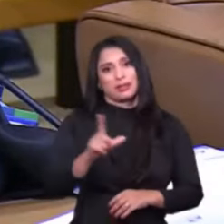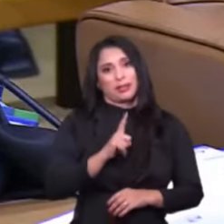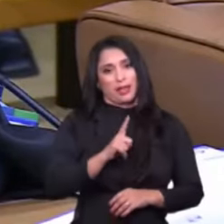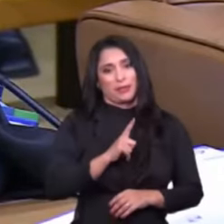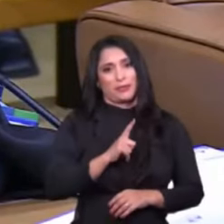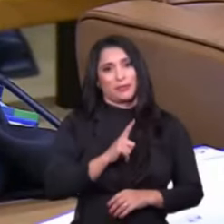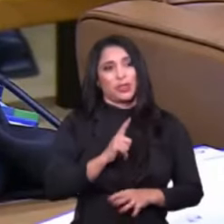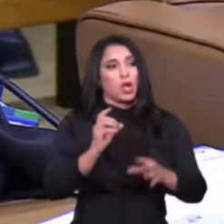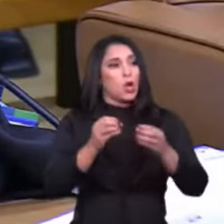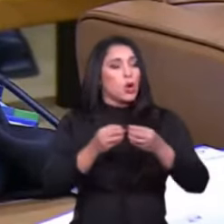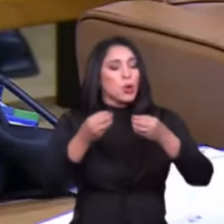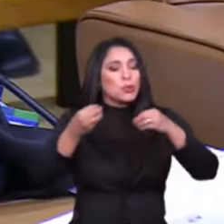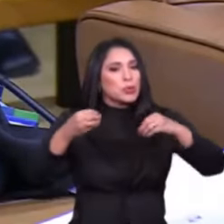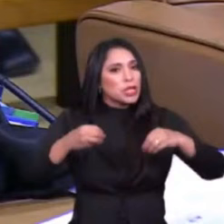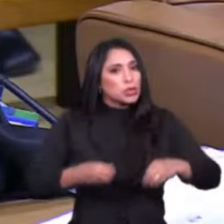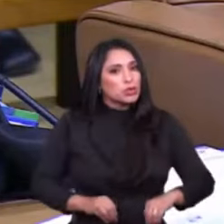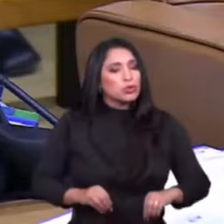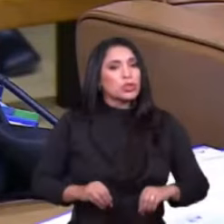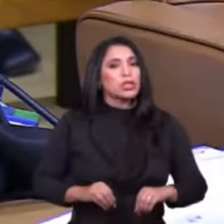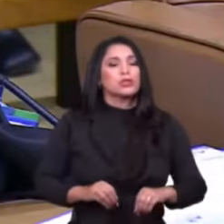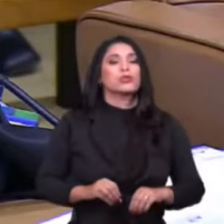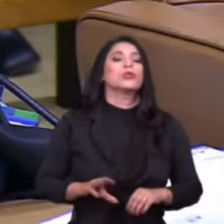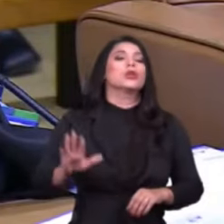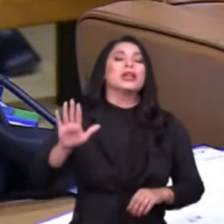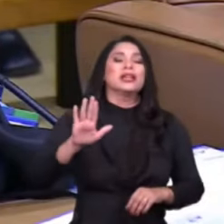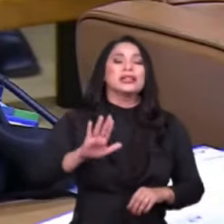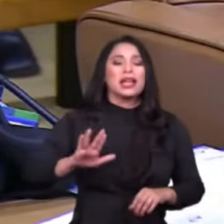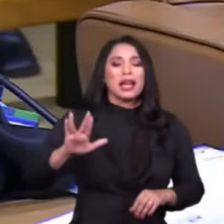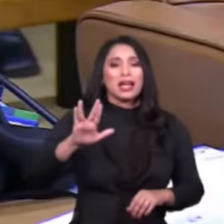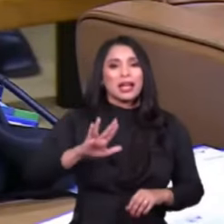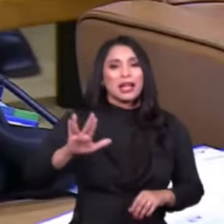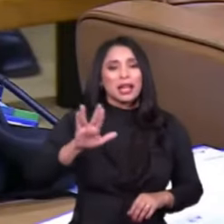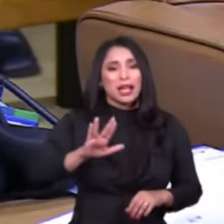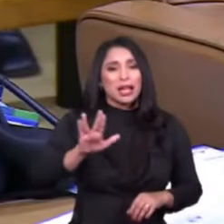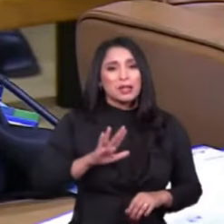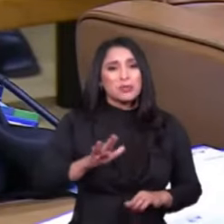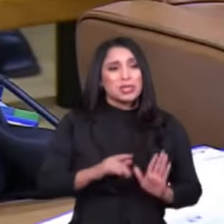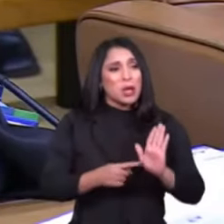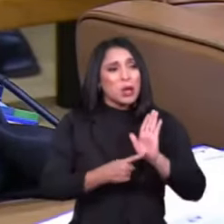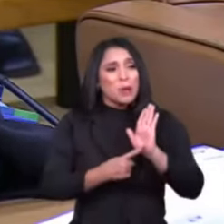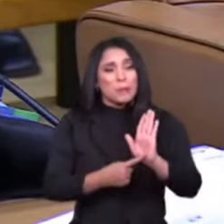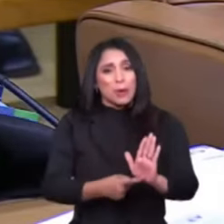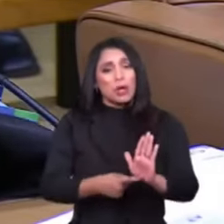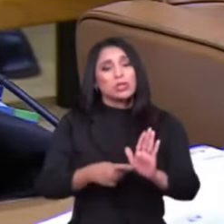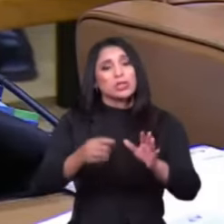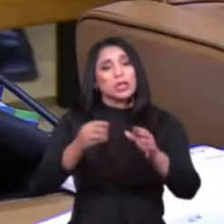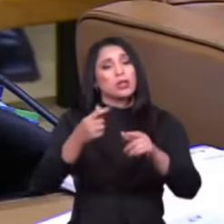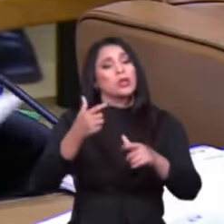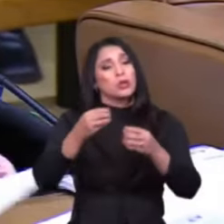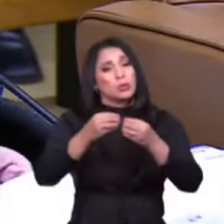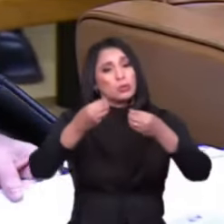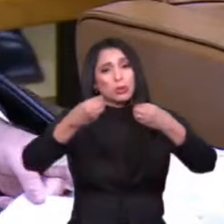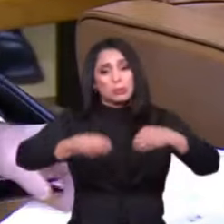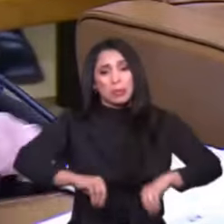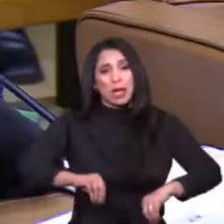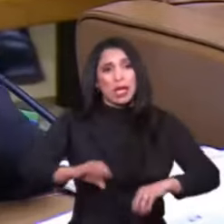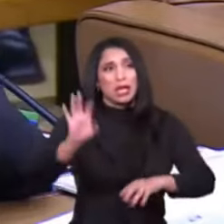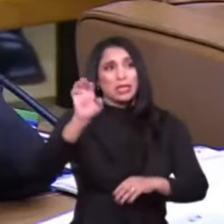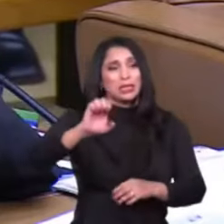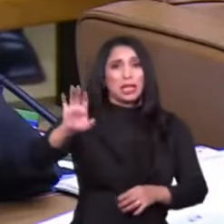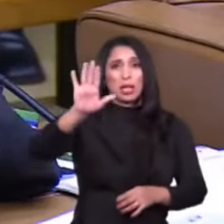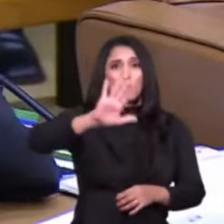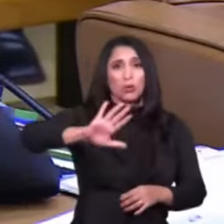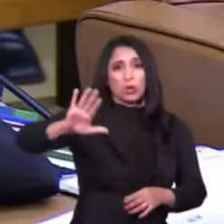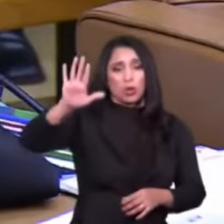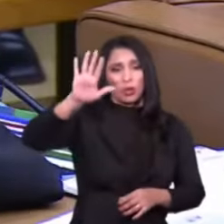Os danos relacionados ao uso da cannabis estão cada vez mais evidentes na população em geral na Europa Ocidental e